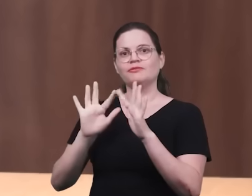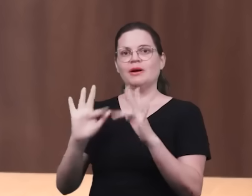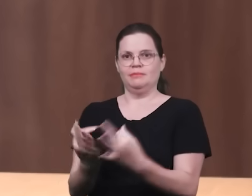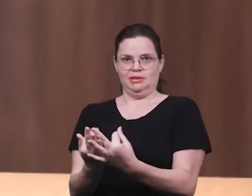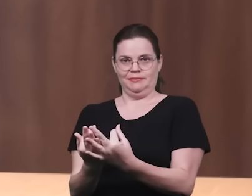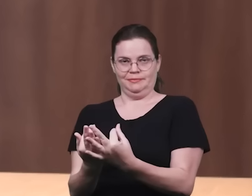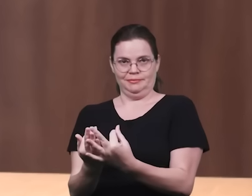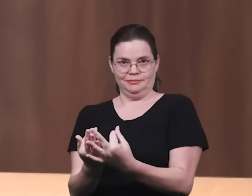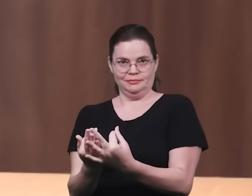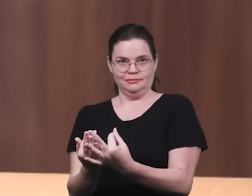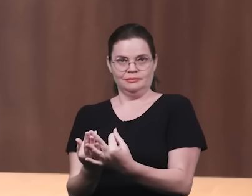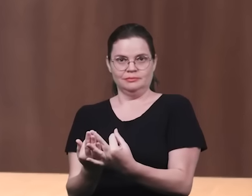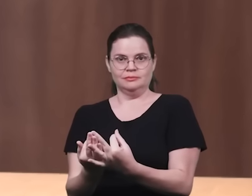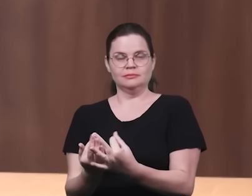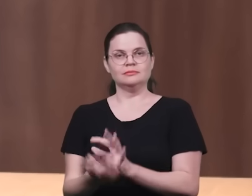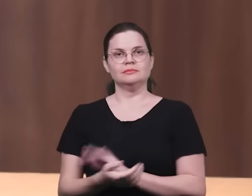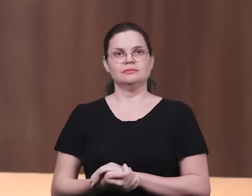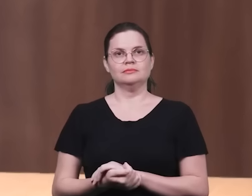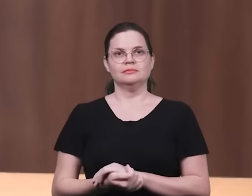familiar. Então,